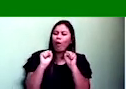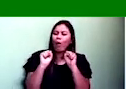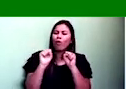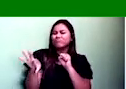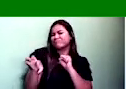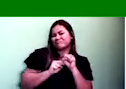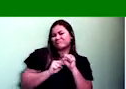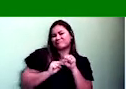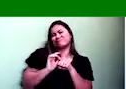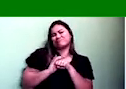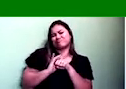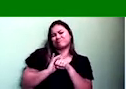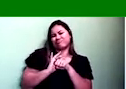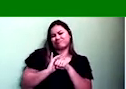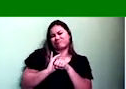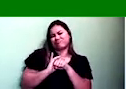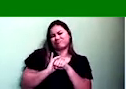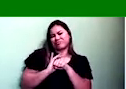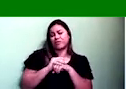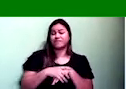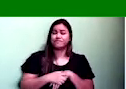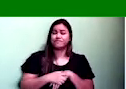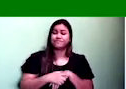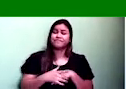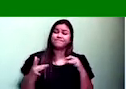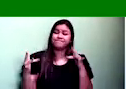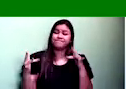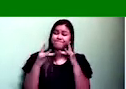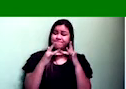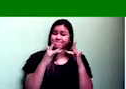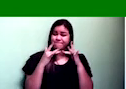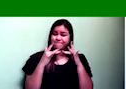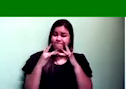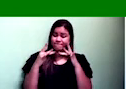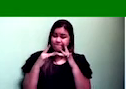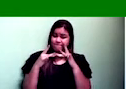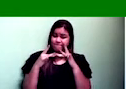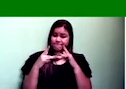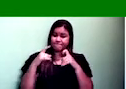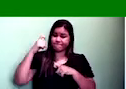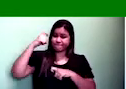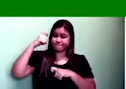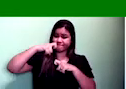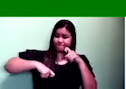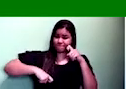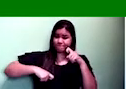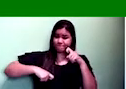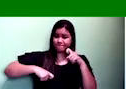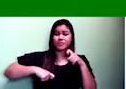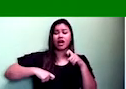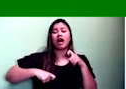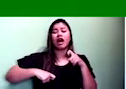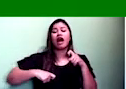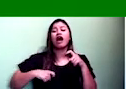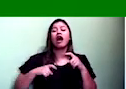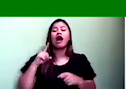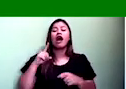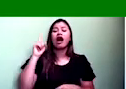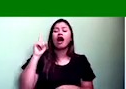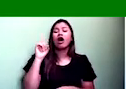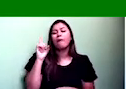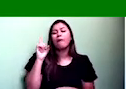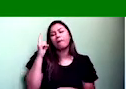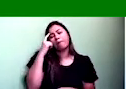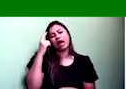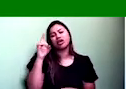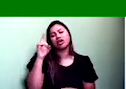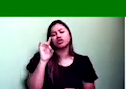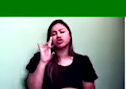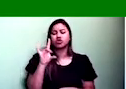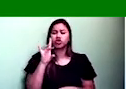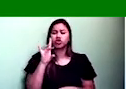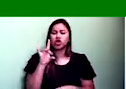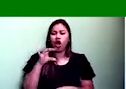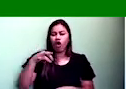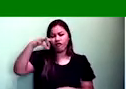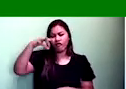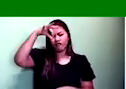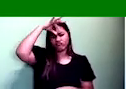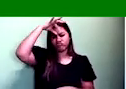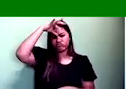Então, o contato sexual, quando a gente fala em contato sexual, não é apenas os órgãos